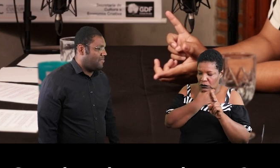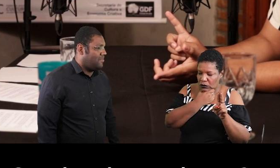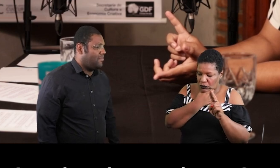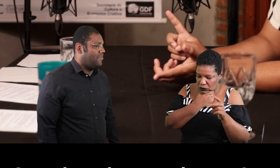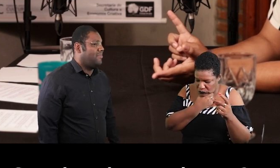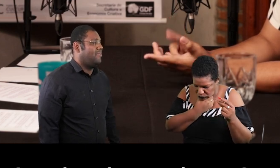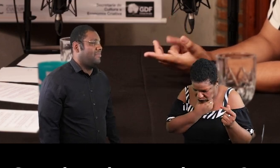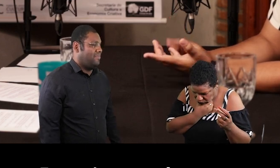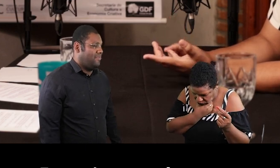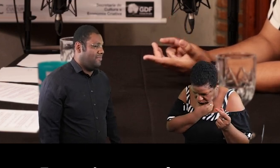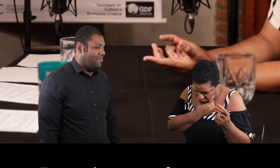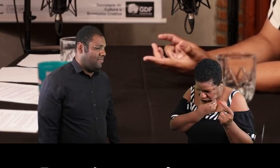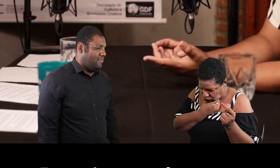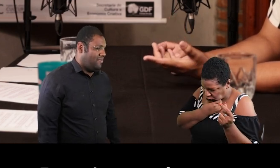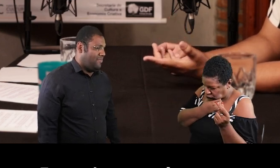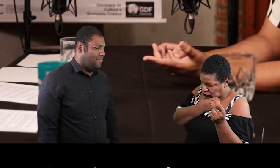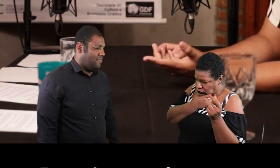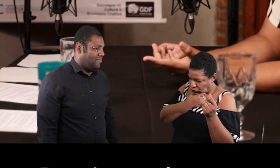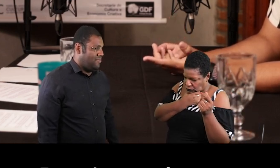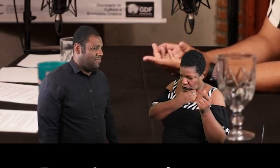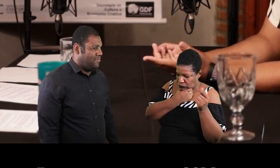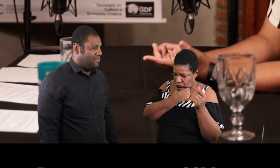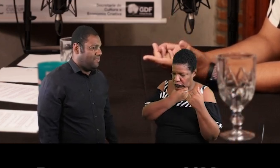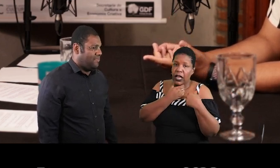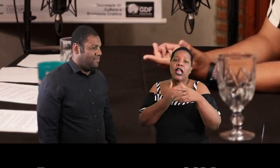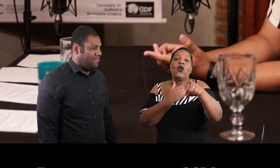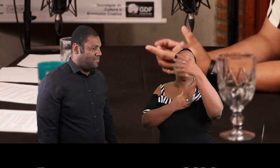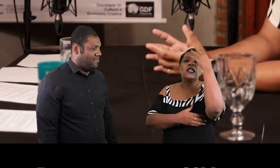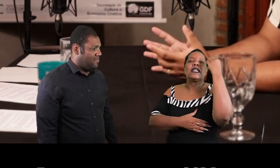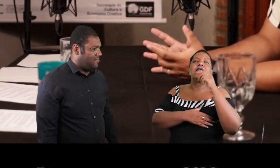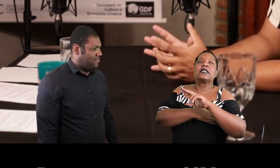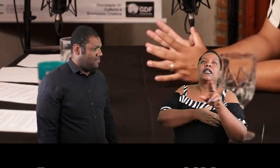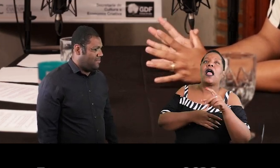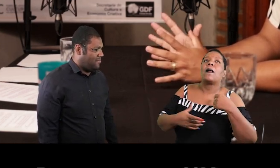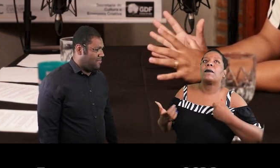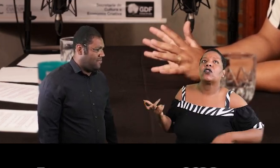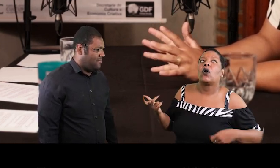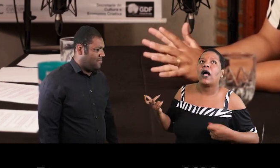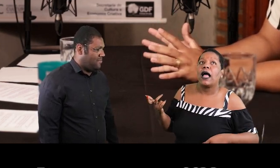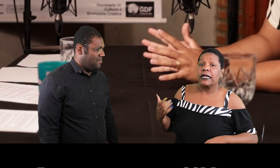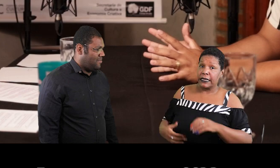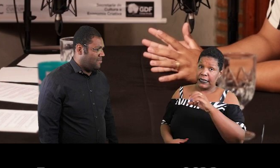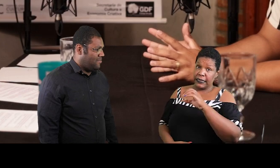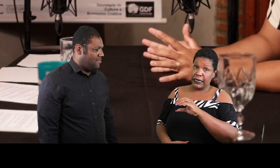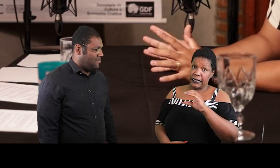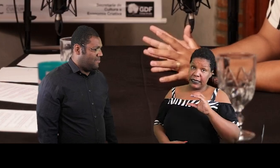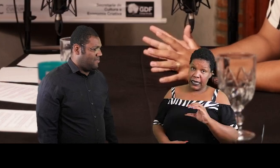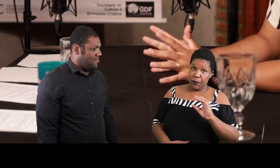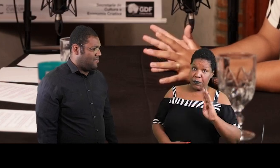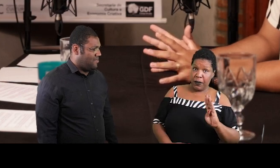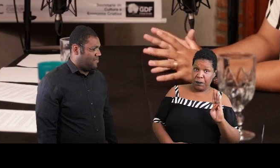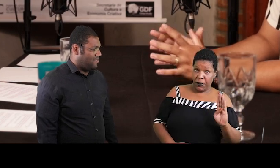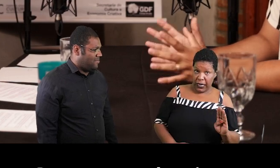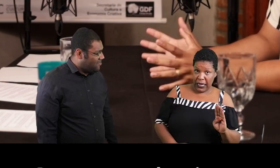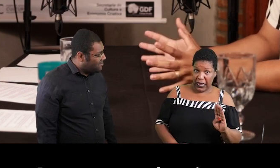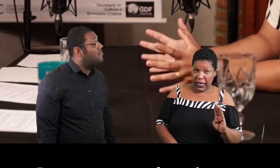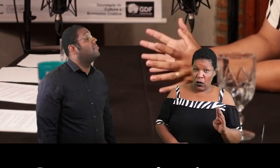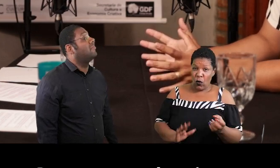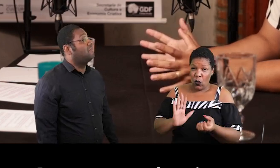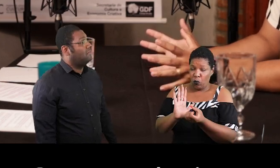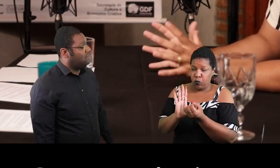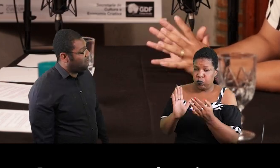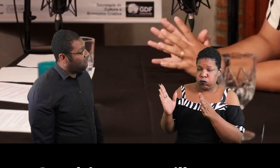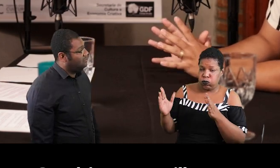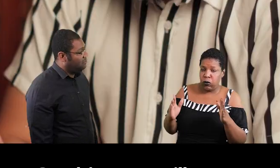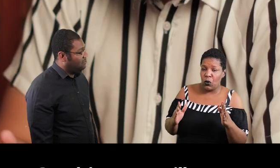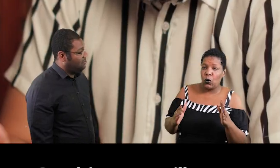outro? Esqueci o nome do outro cara. E era pra tocar no CCBB. Com esse tanto de